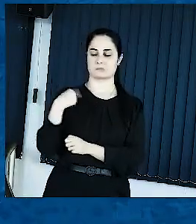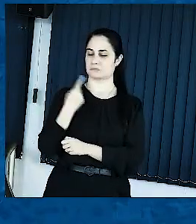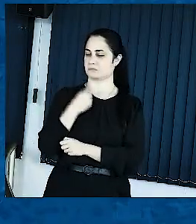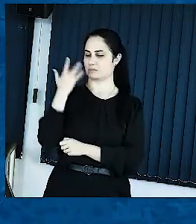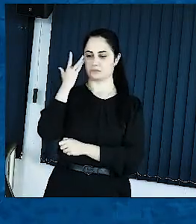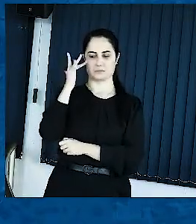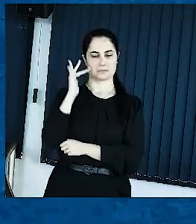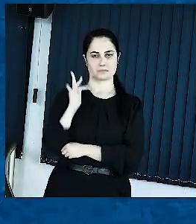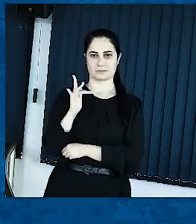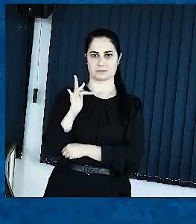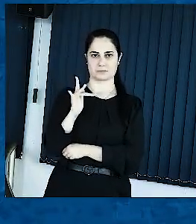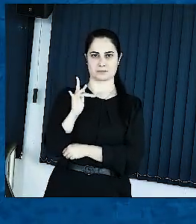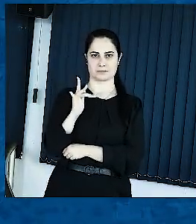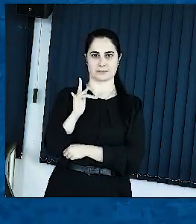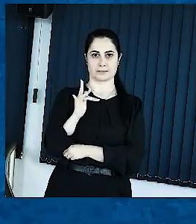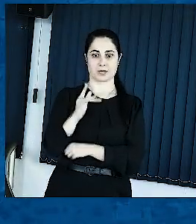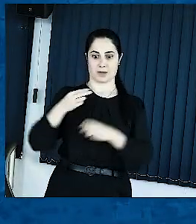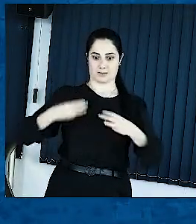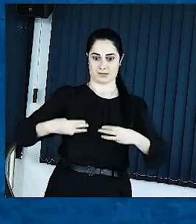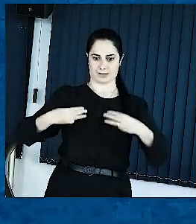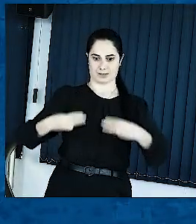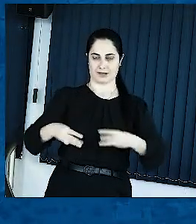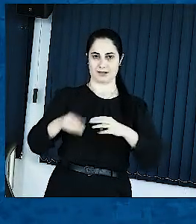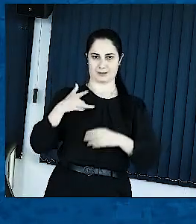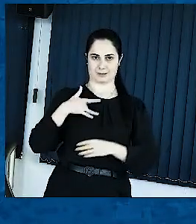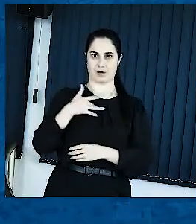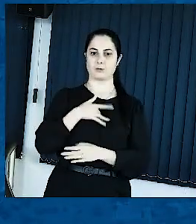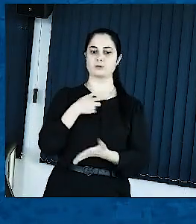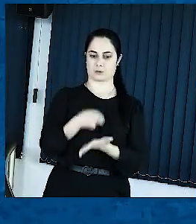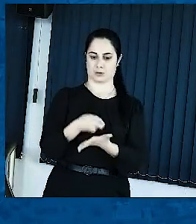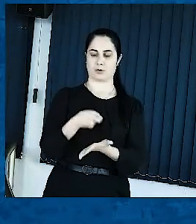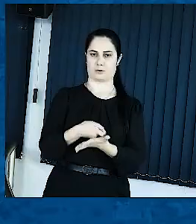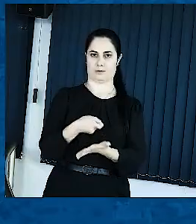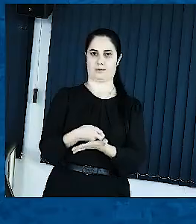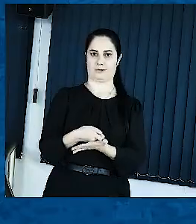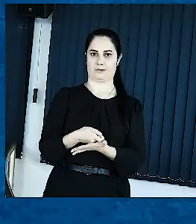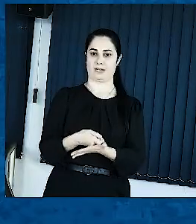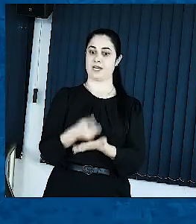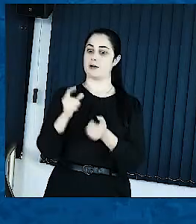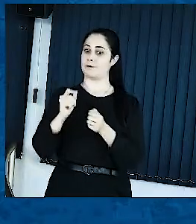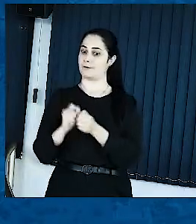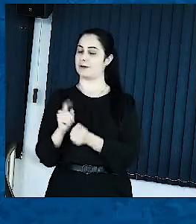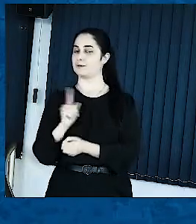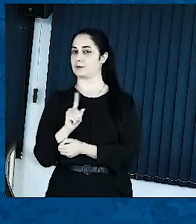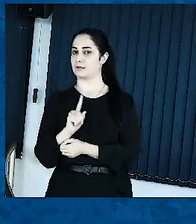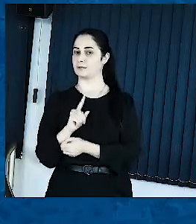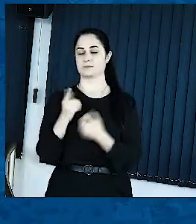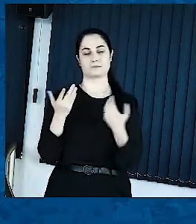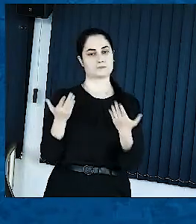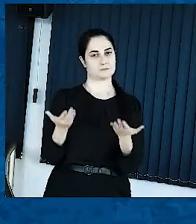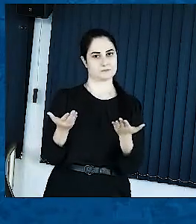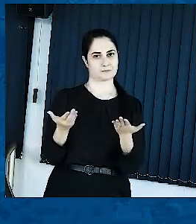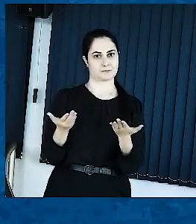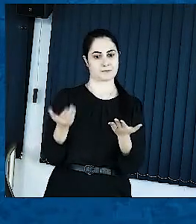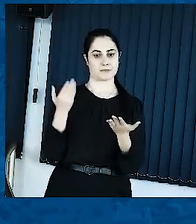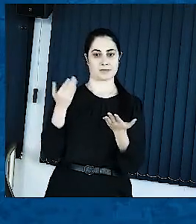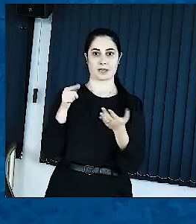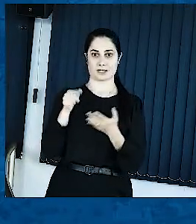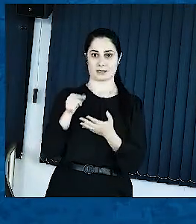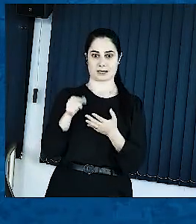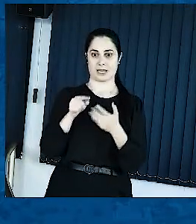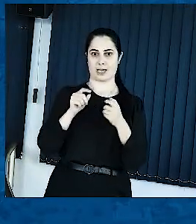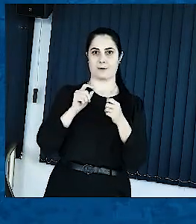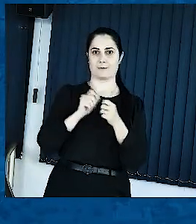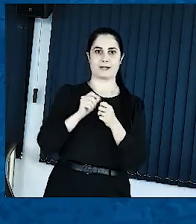um protocolo, o Ministério da Saúde obriga, mas que não é feito, não é feito. Essa não é uma ferramenta que